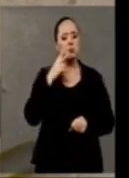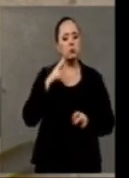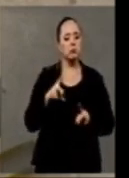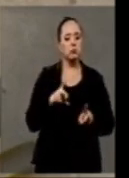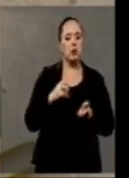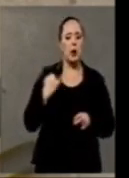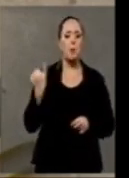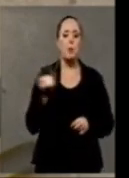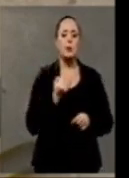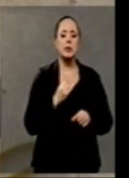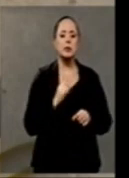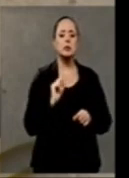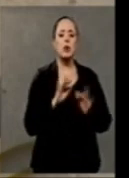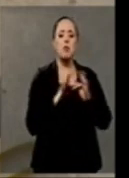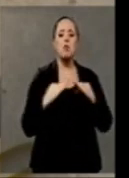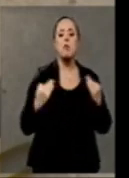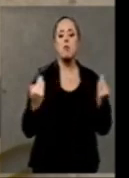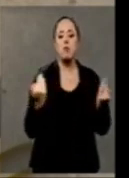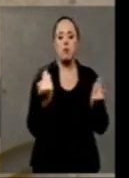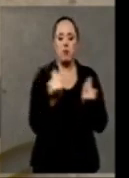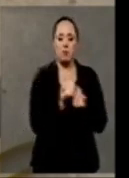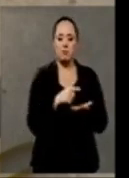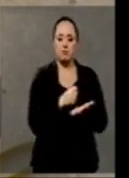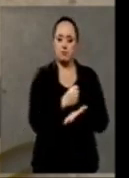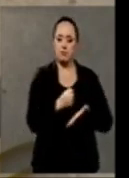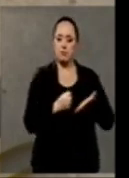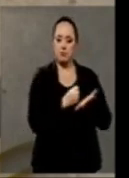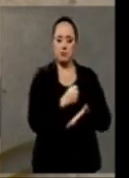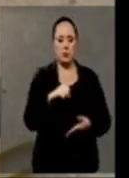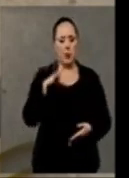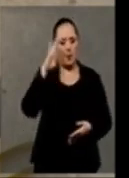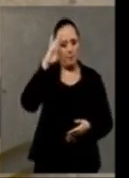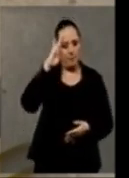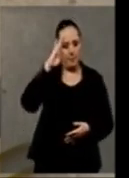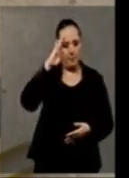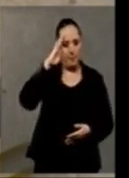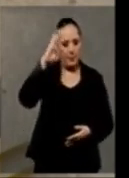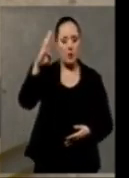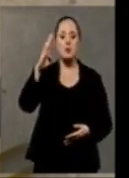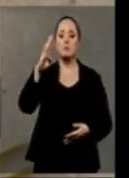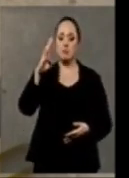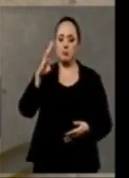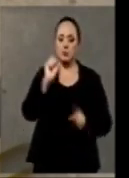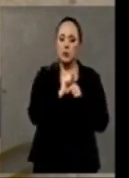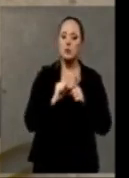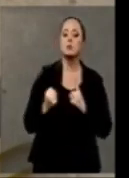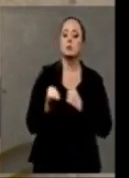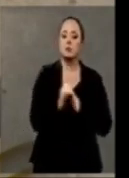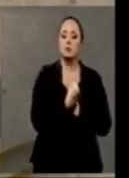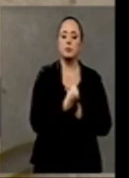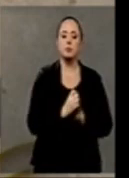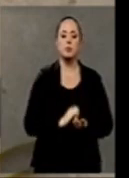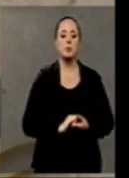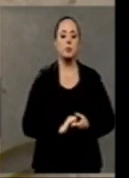da família como célula mater de toda e qualquer organização social